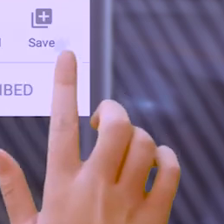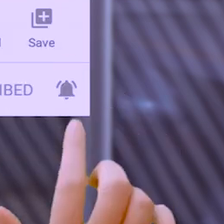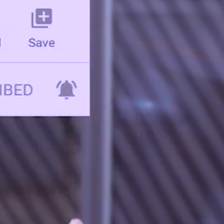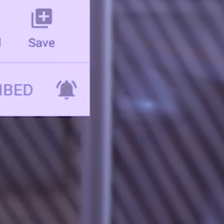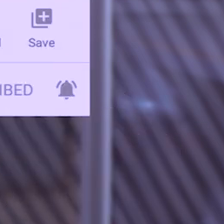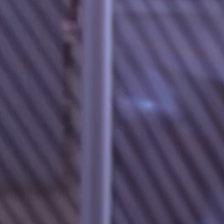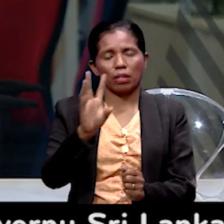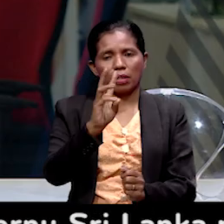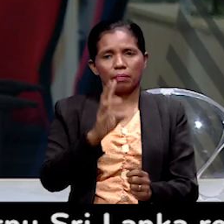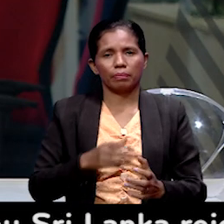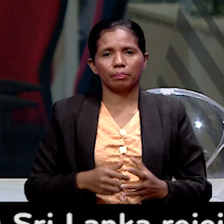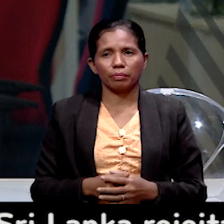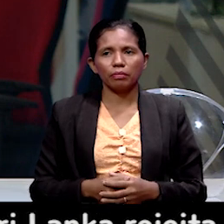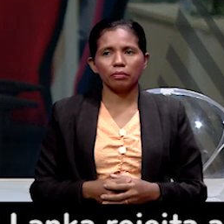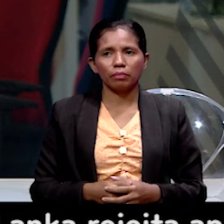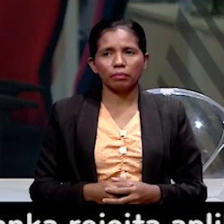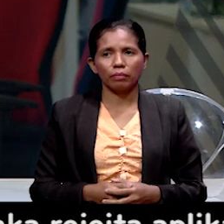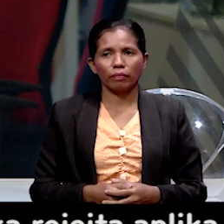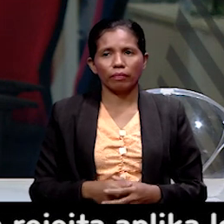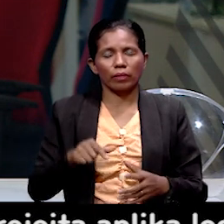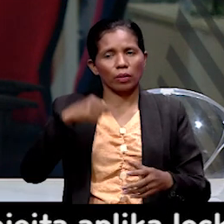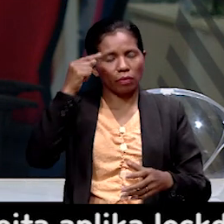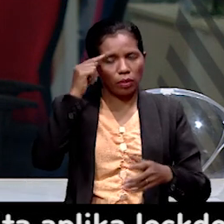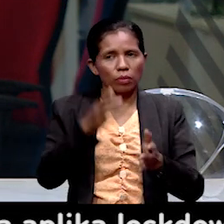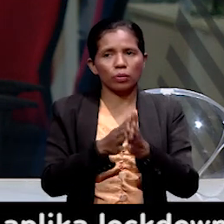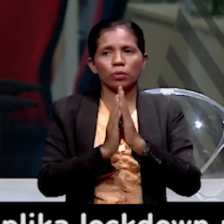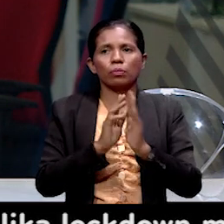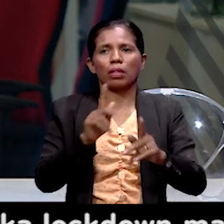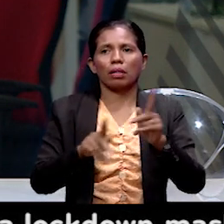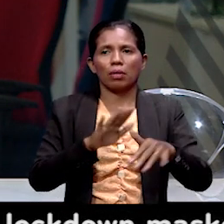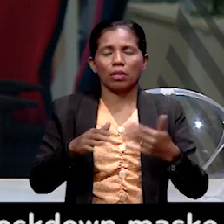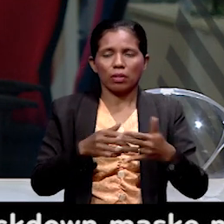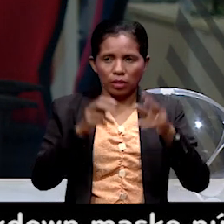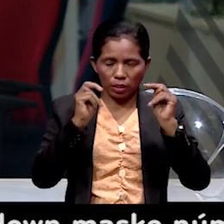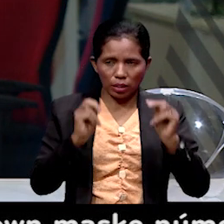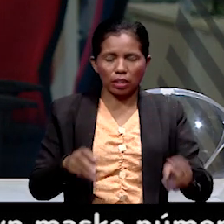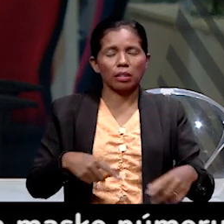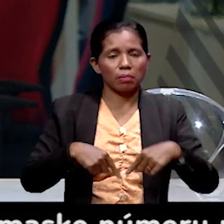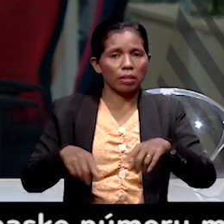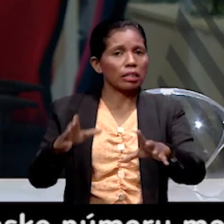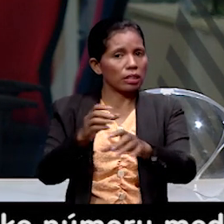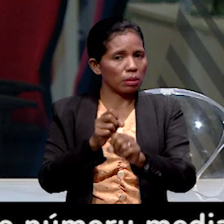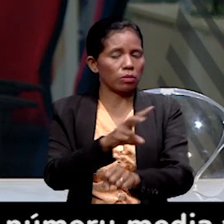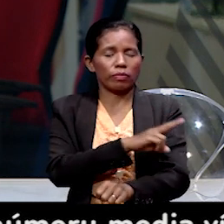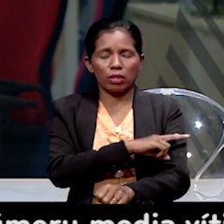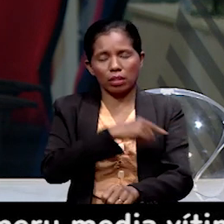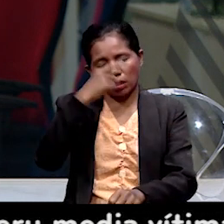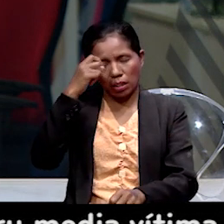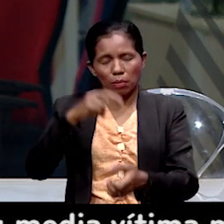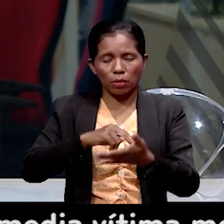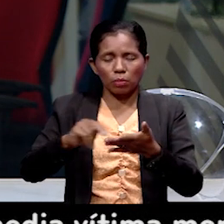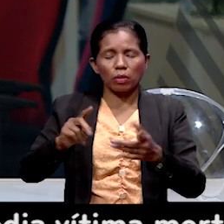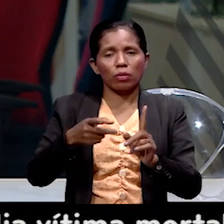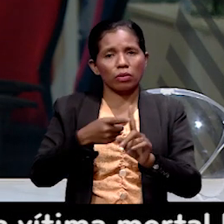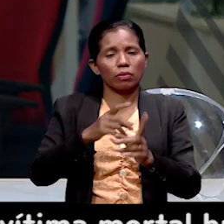de notificação. Governu husu ba komunidade tenke ba simu vasina, tanba número positivo